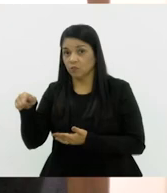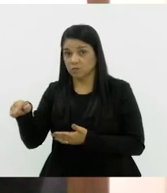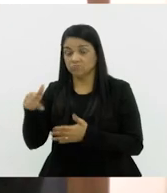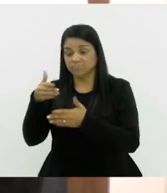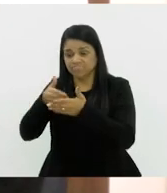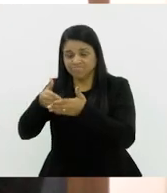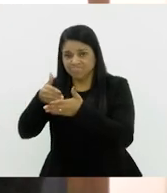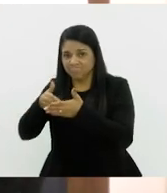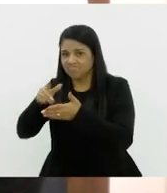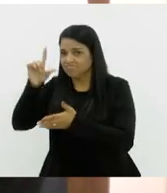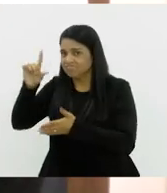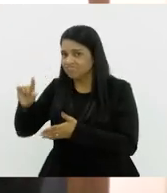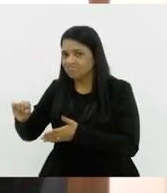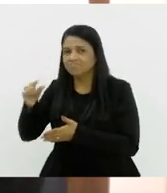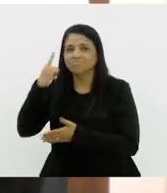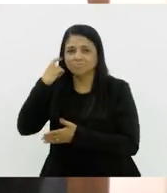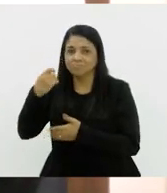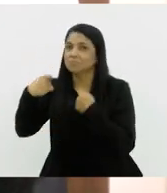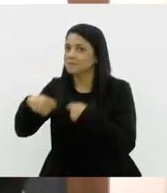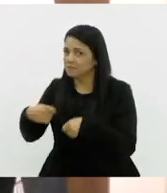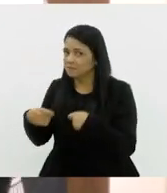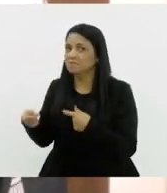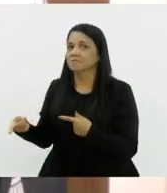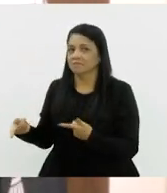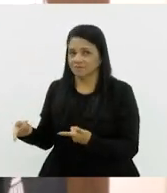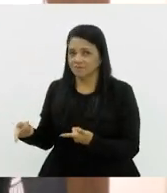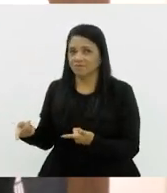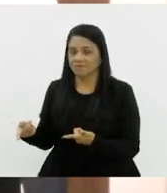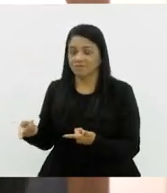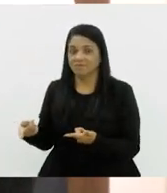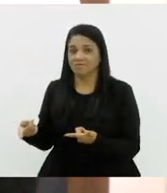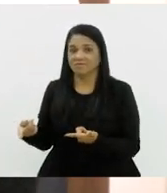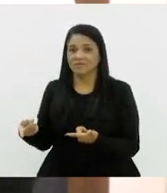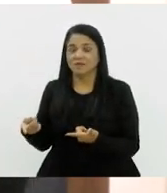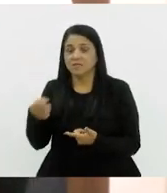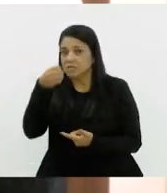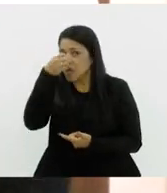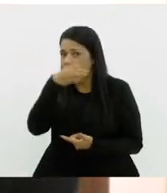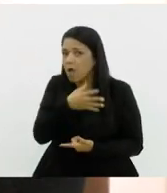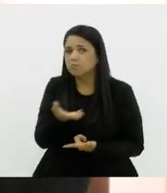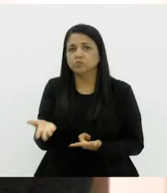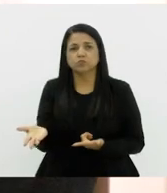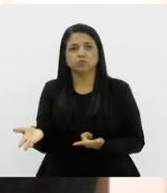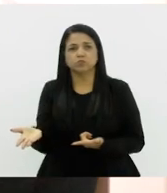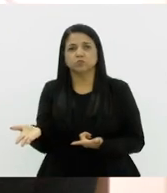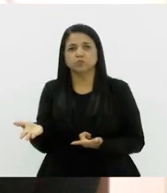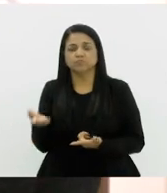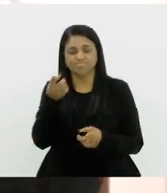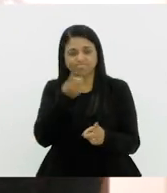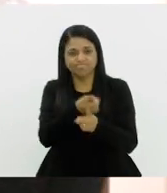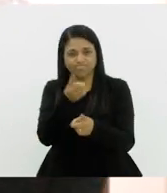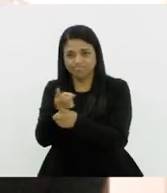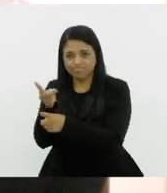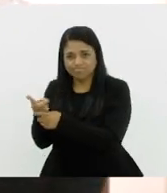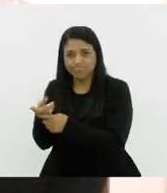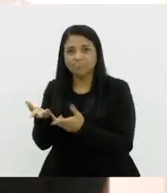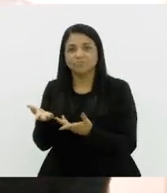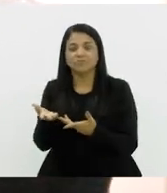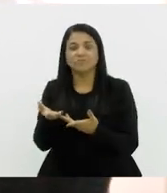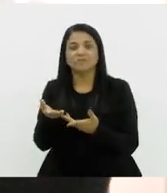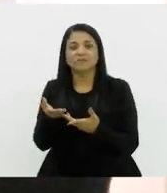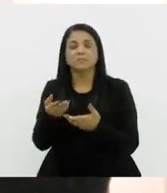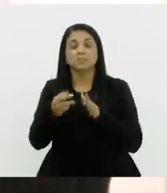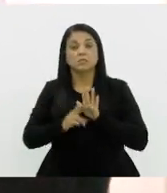restrição de ruído. Então, diante desse absurdo que a gente constatou, nós fizemos